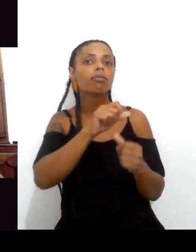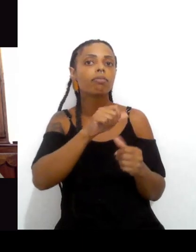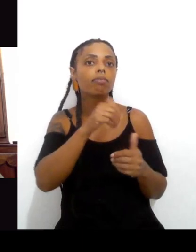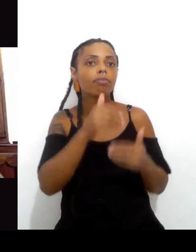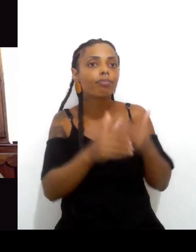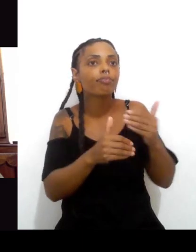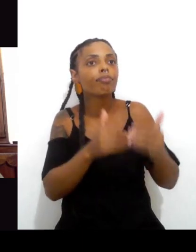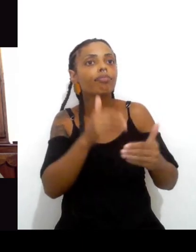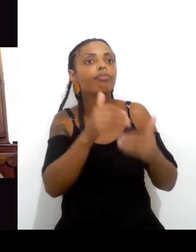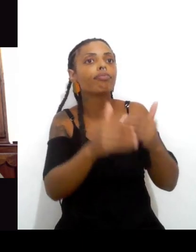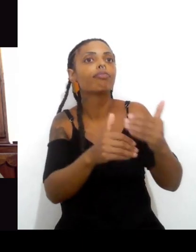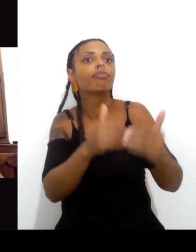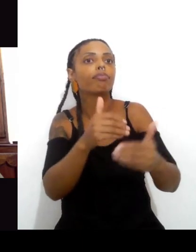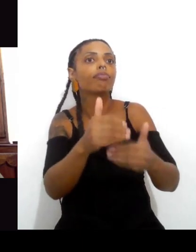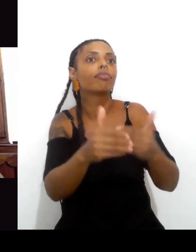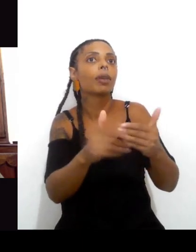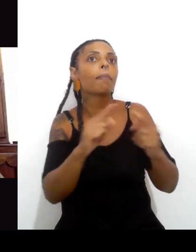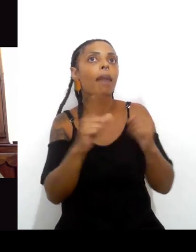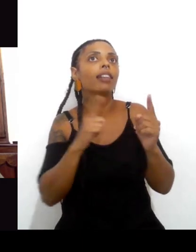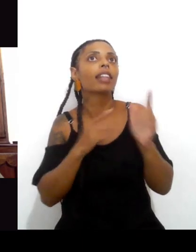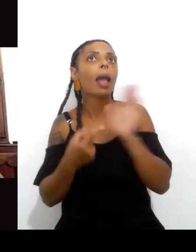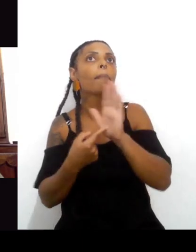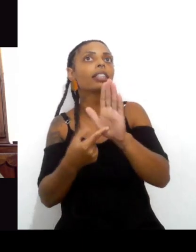dos trabalhos em si